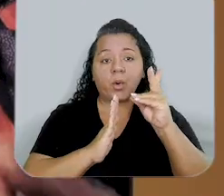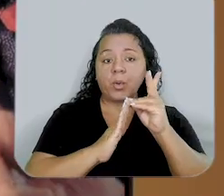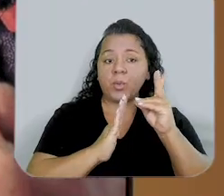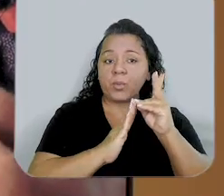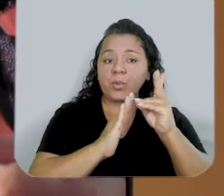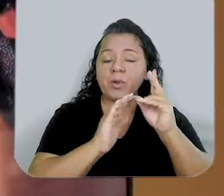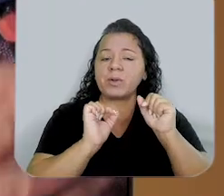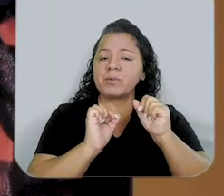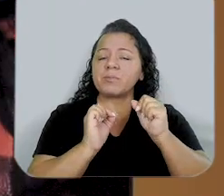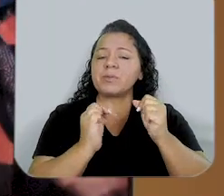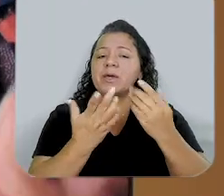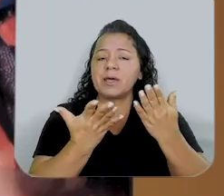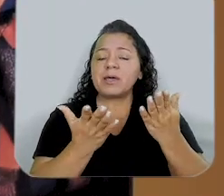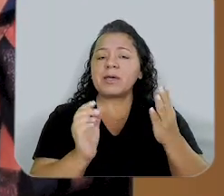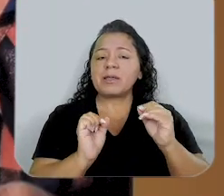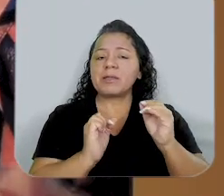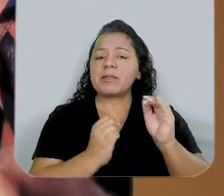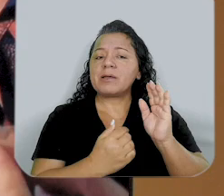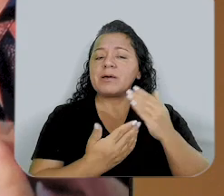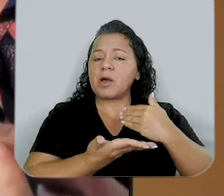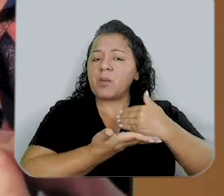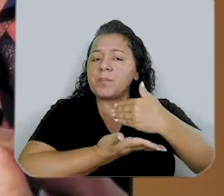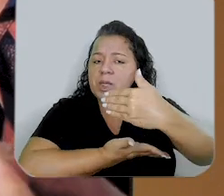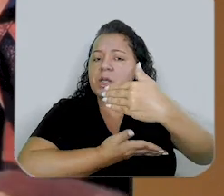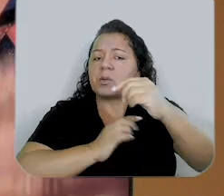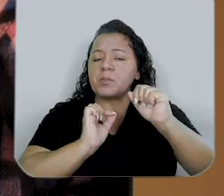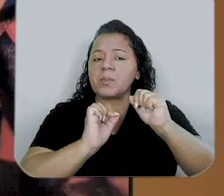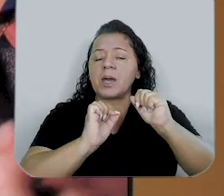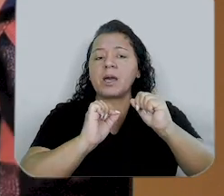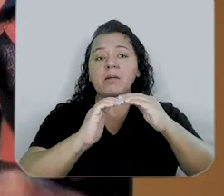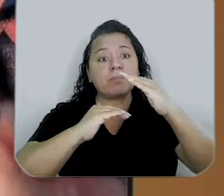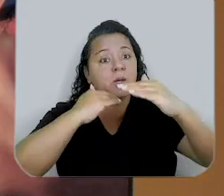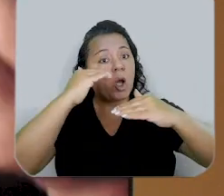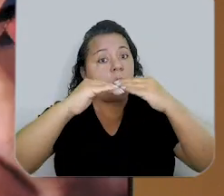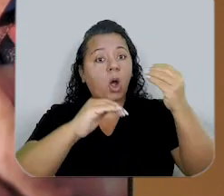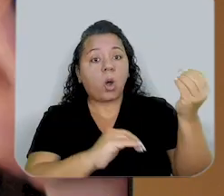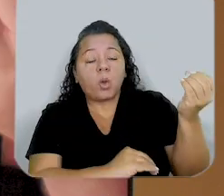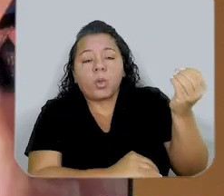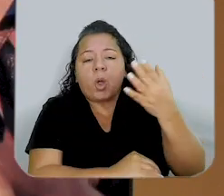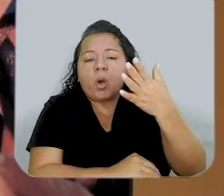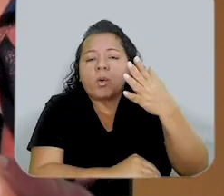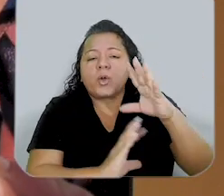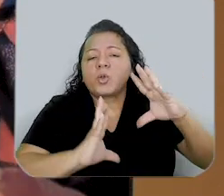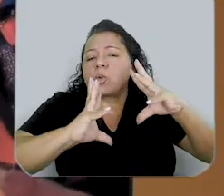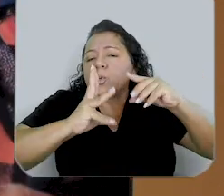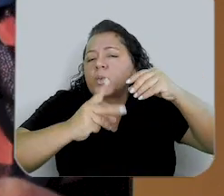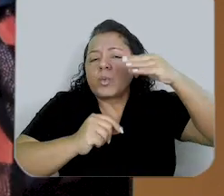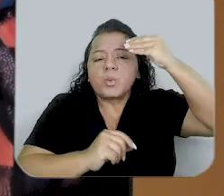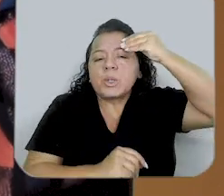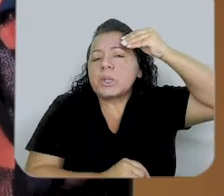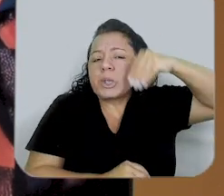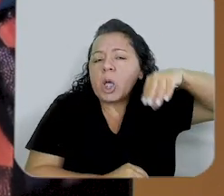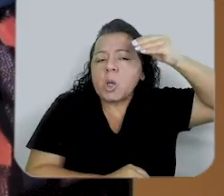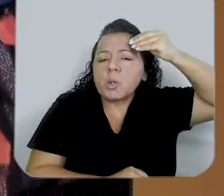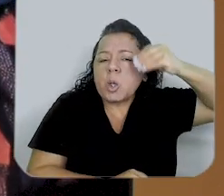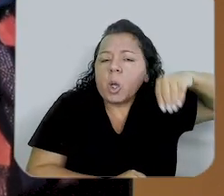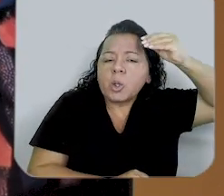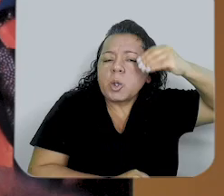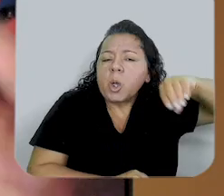veio para reconstruir tudo aquilo que a gente deixou de praticar como